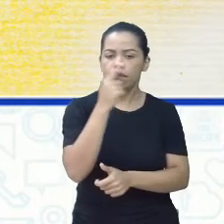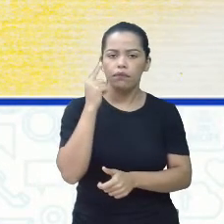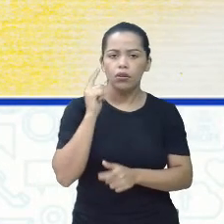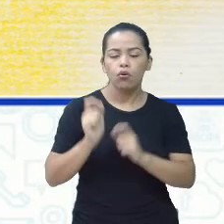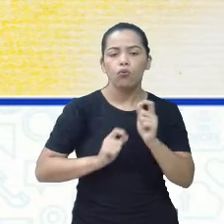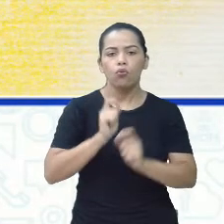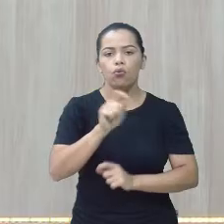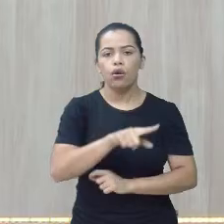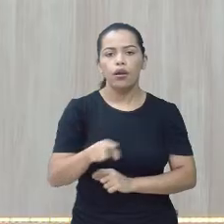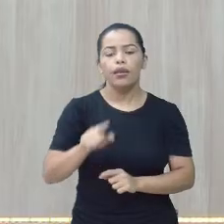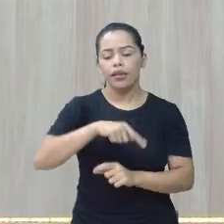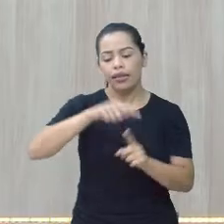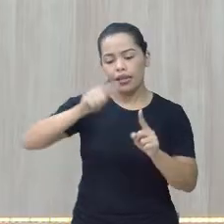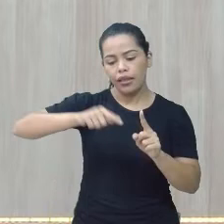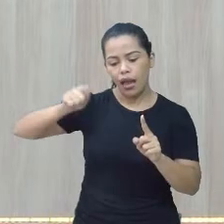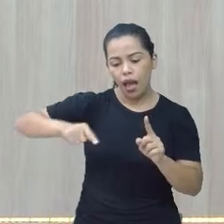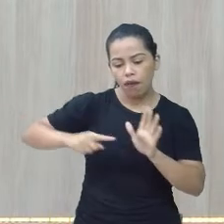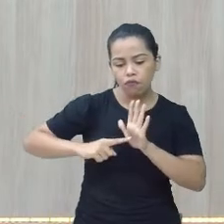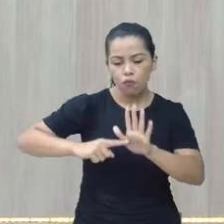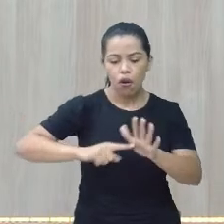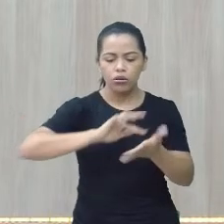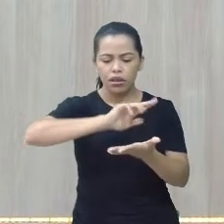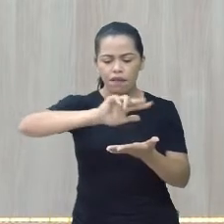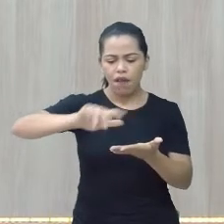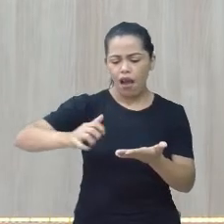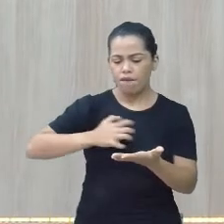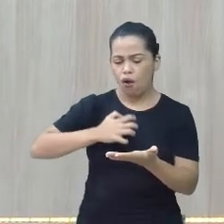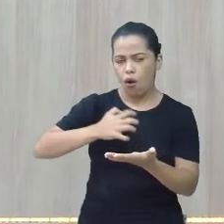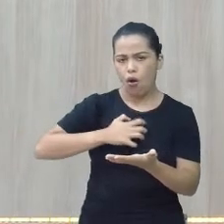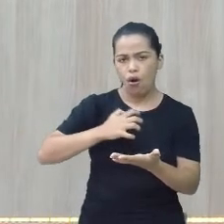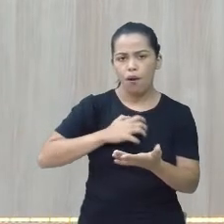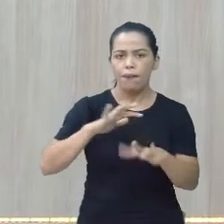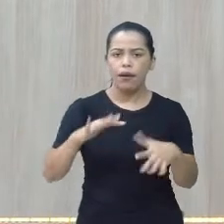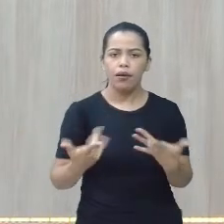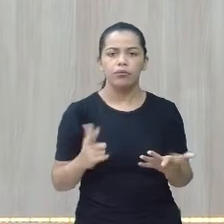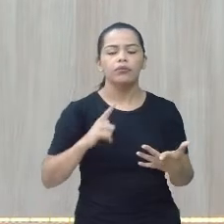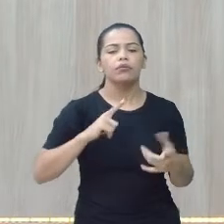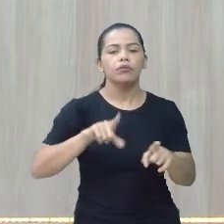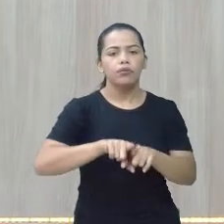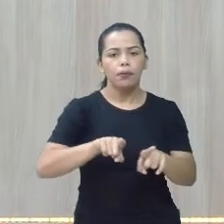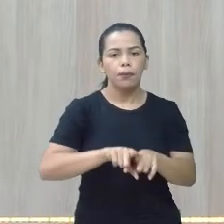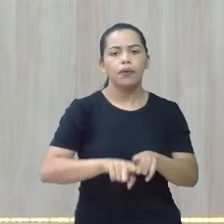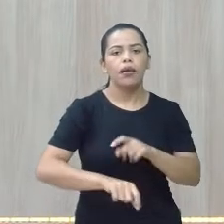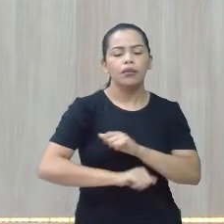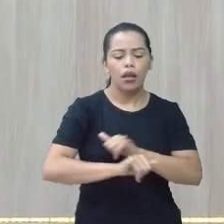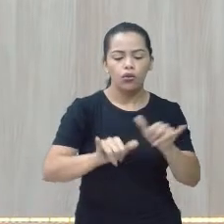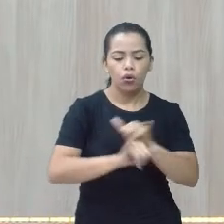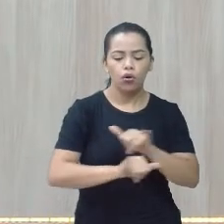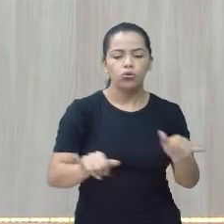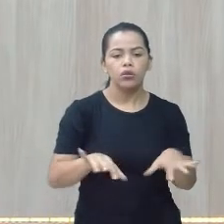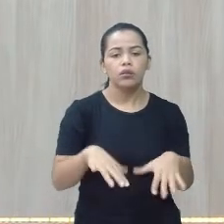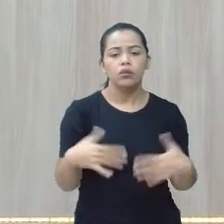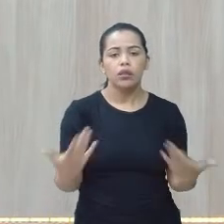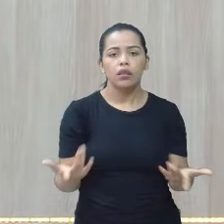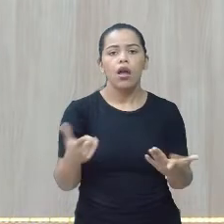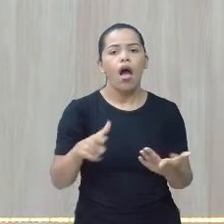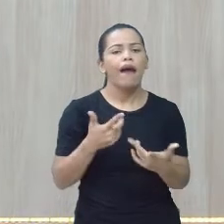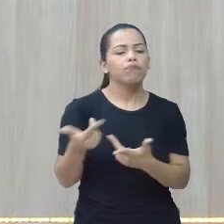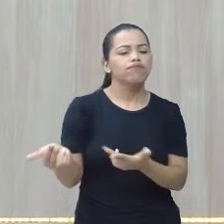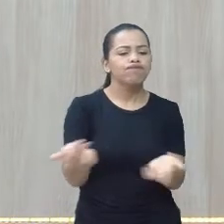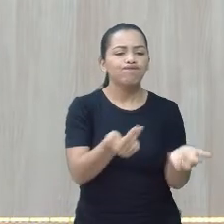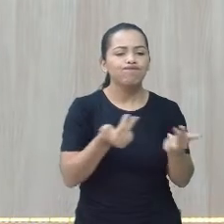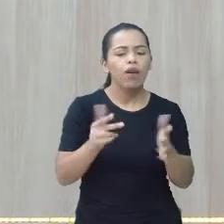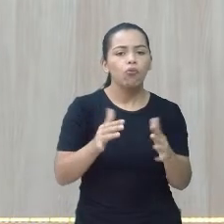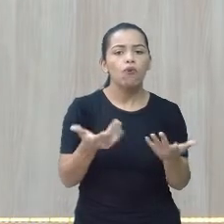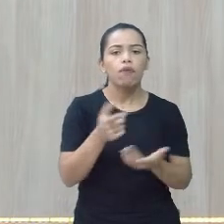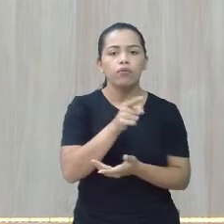gráficos aparecem também em várias formas diferentes, eles aparecem também em algumas notícias. Então, é muito comum,